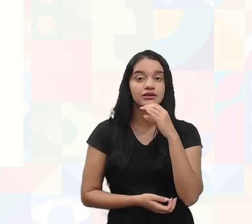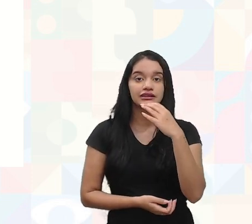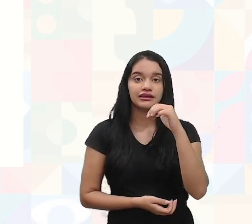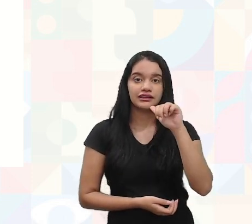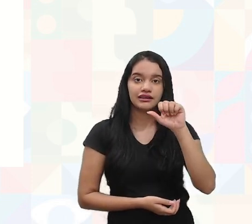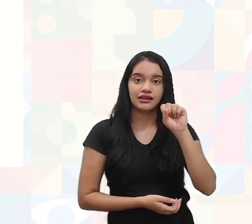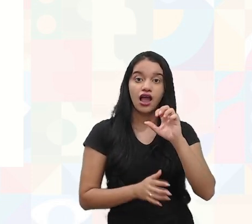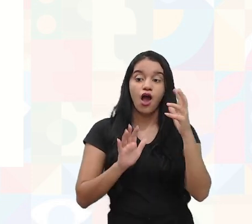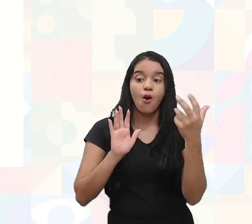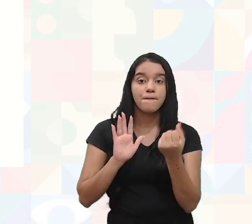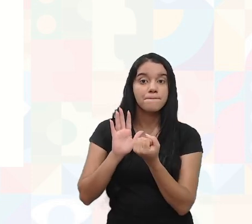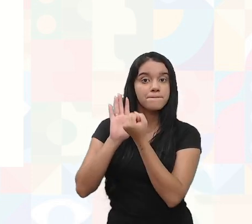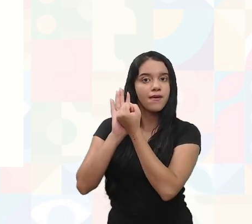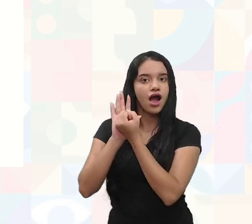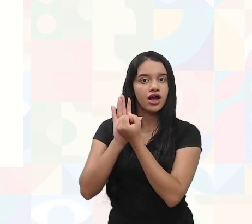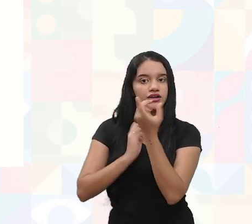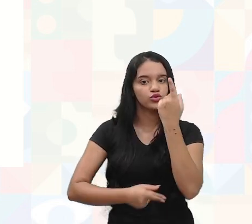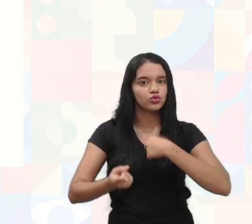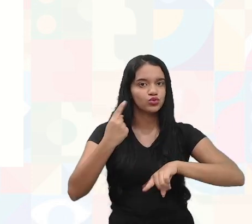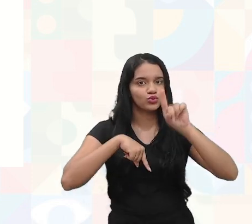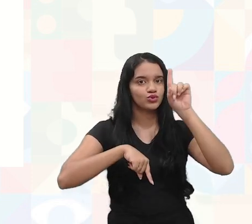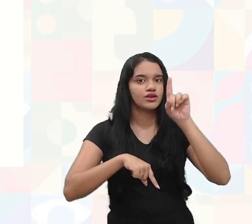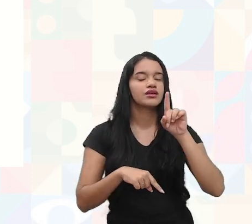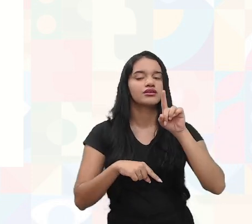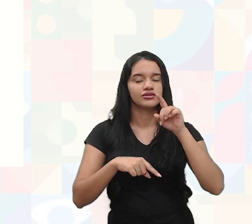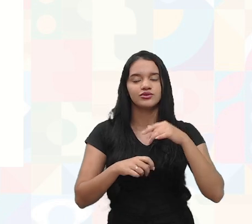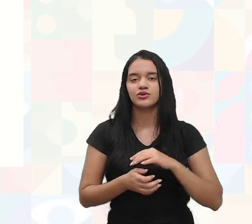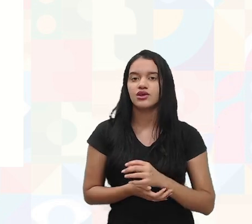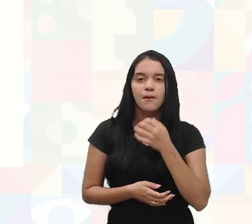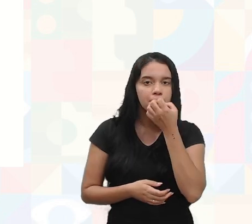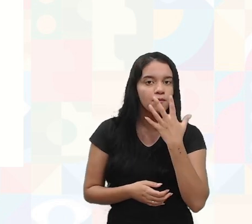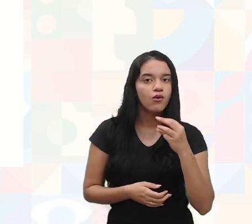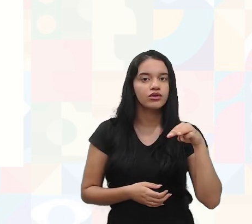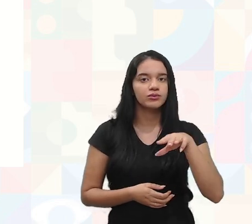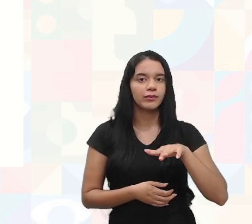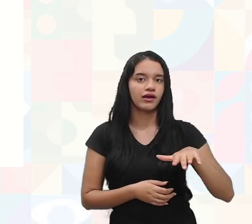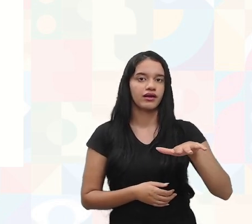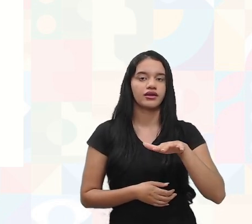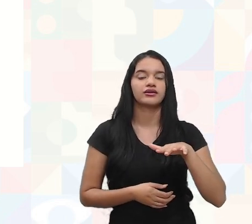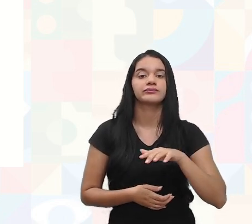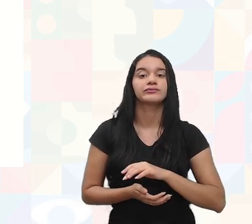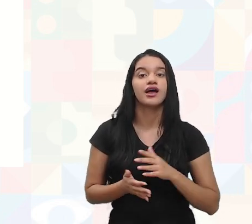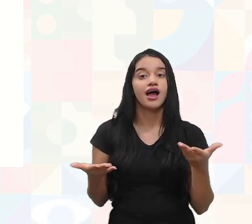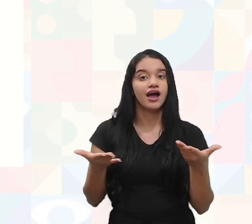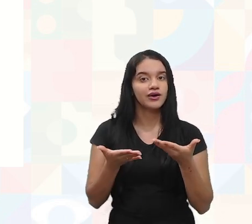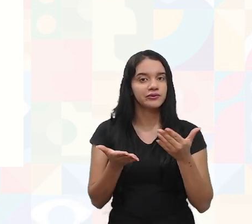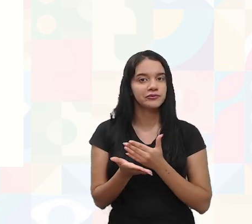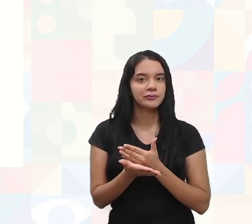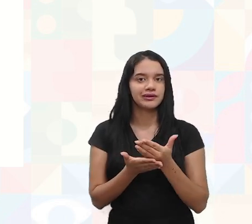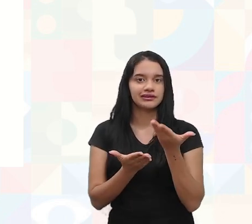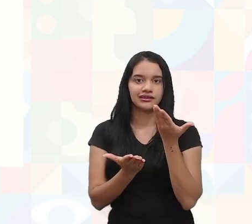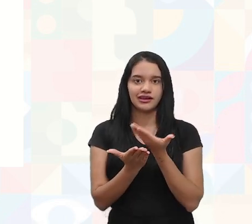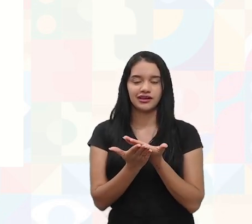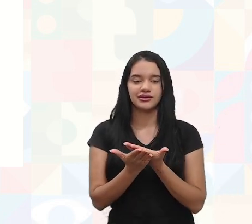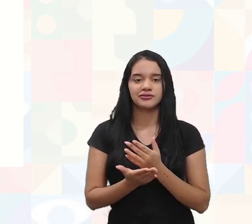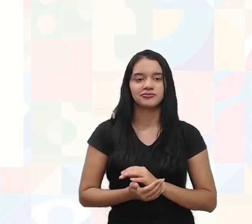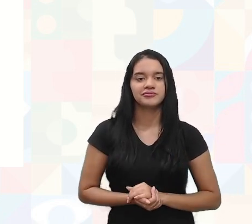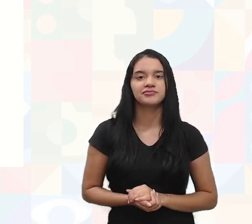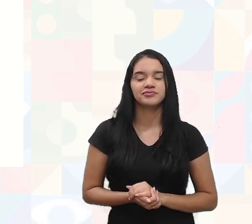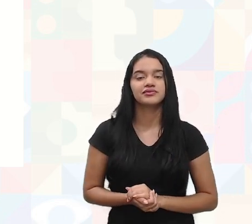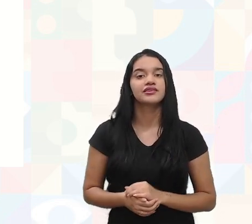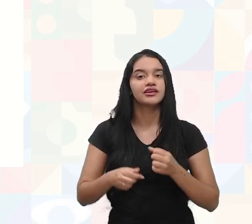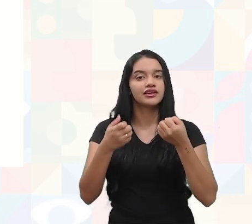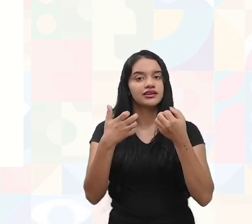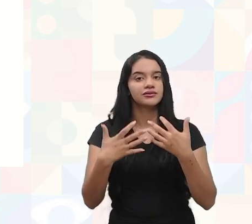Algumas marcas que são consagradas no mercado. Então vamos agora iniciar a nossa aula.